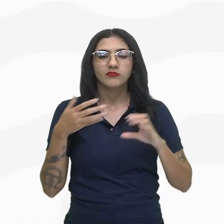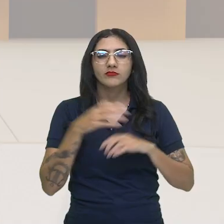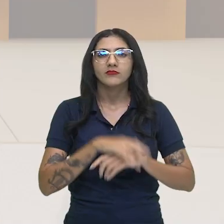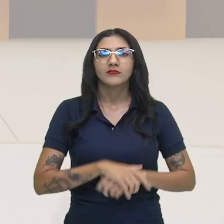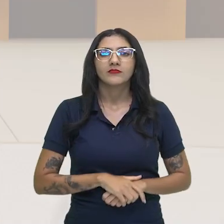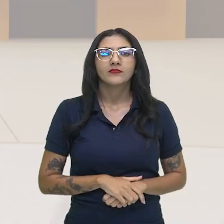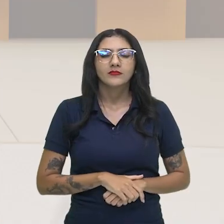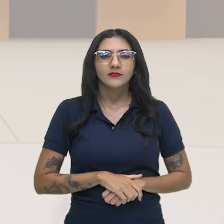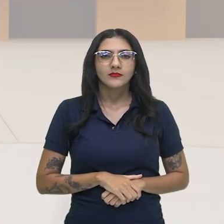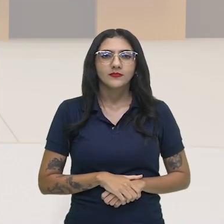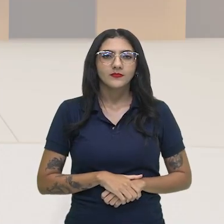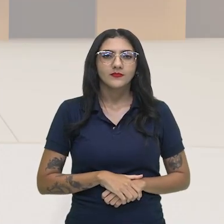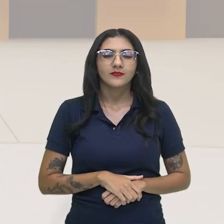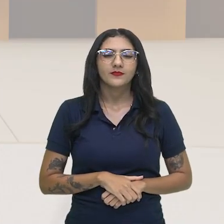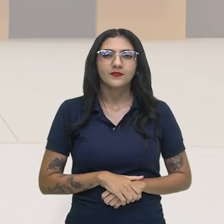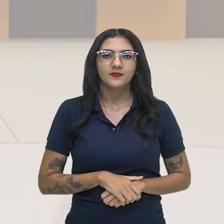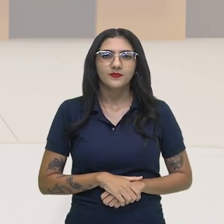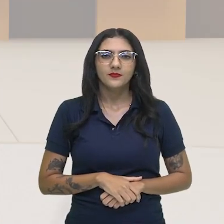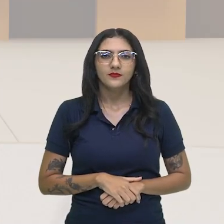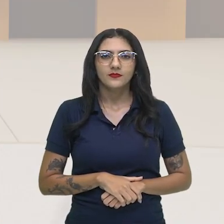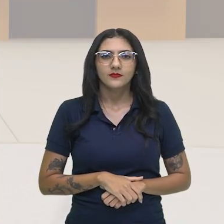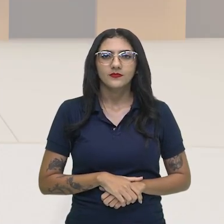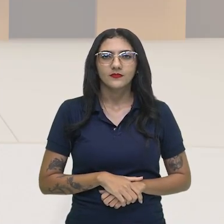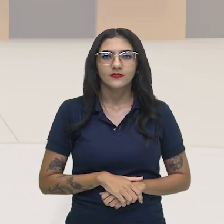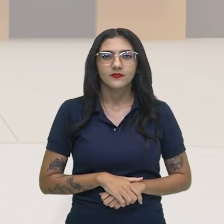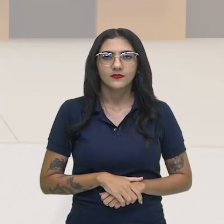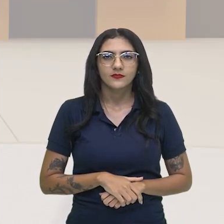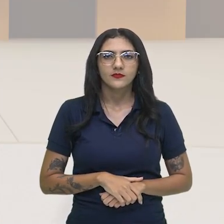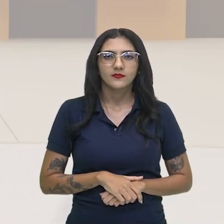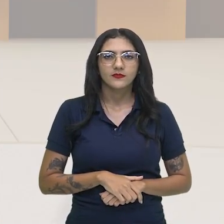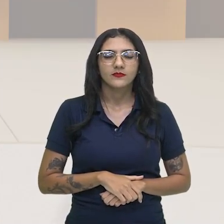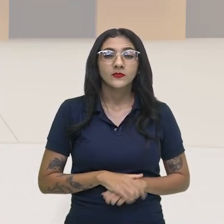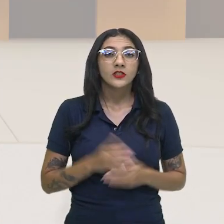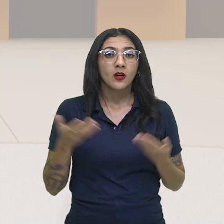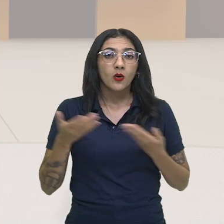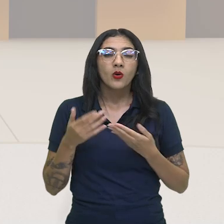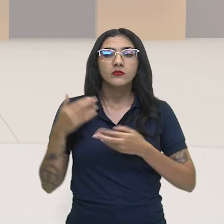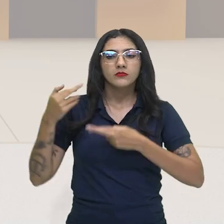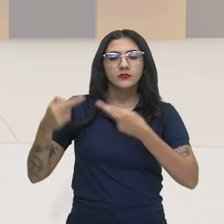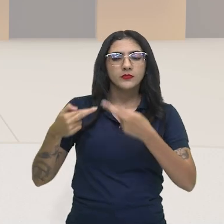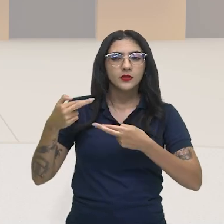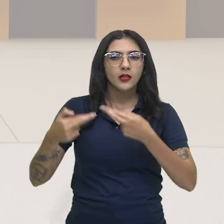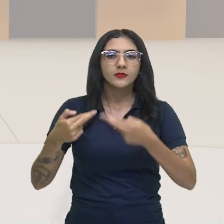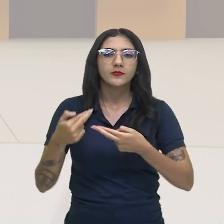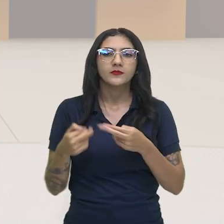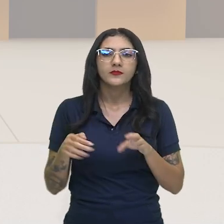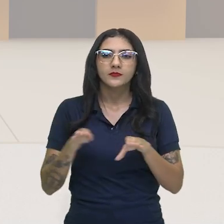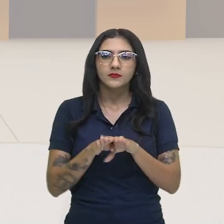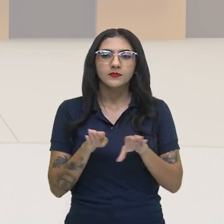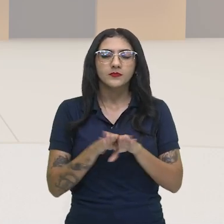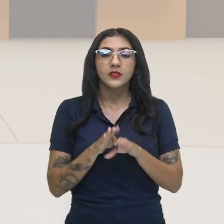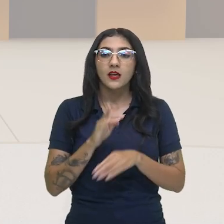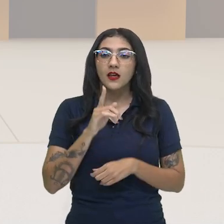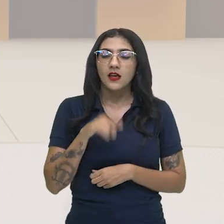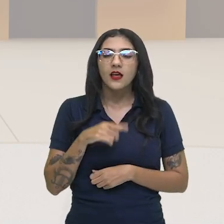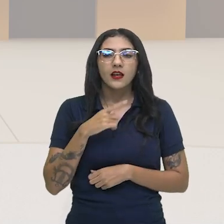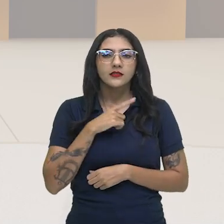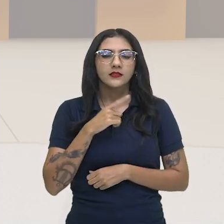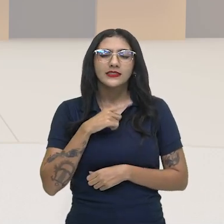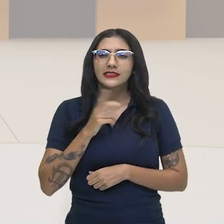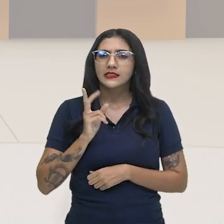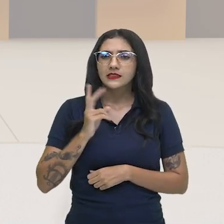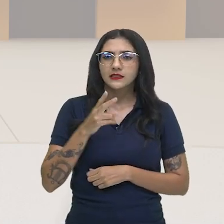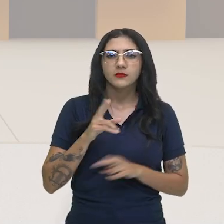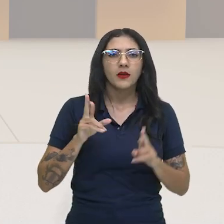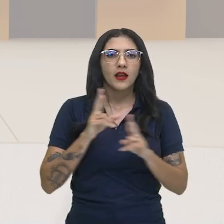Então, continuando aí, pessoal, a reciclagem também, ela está sempre